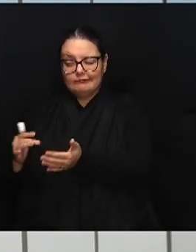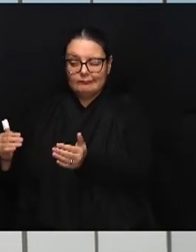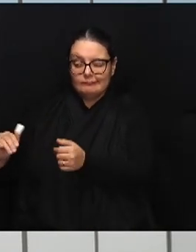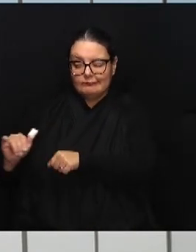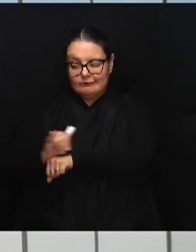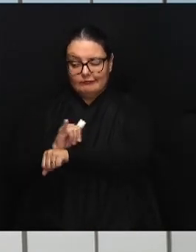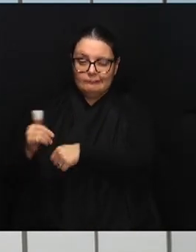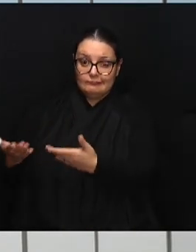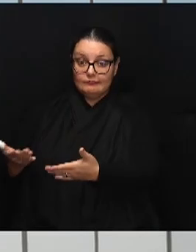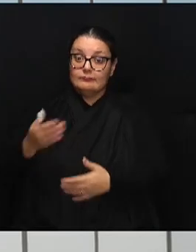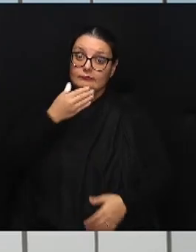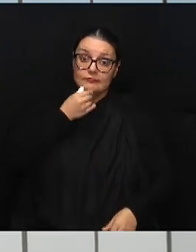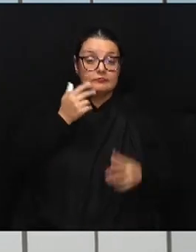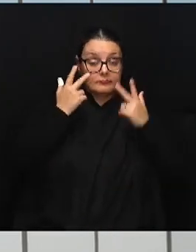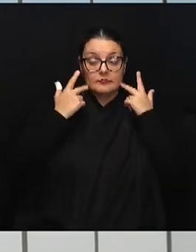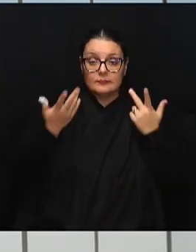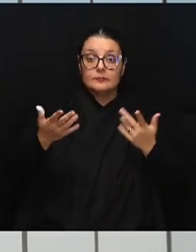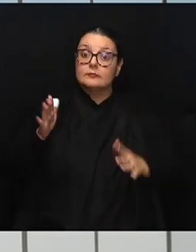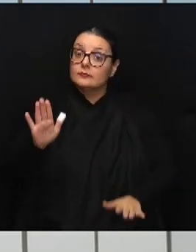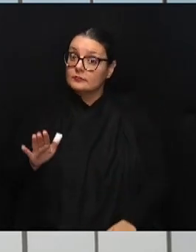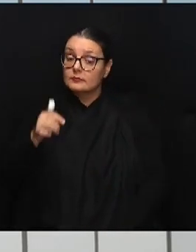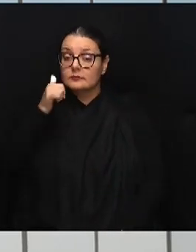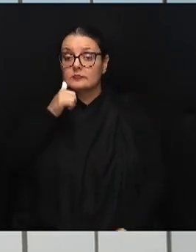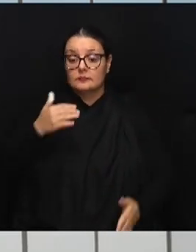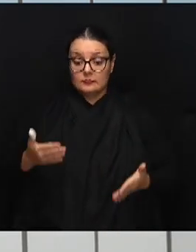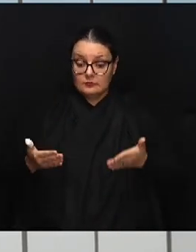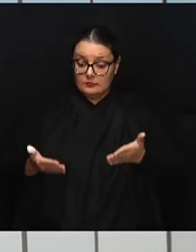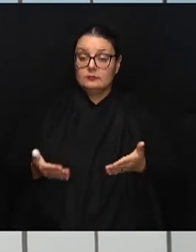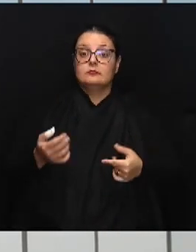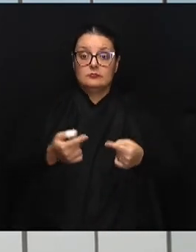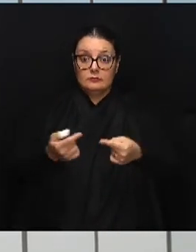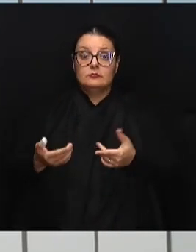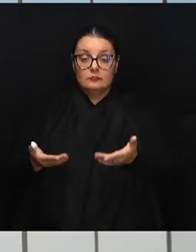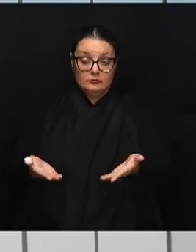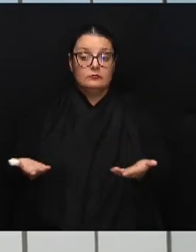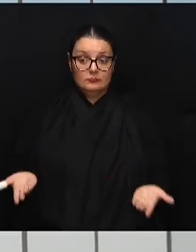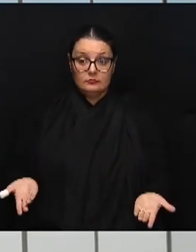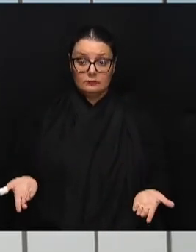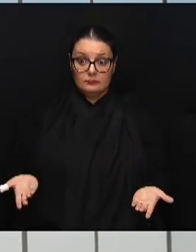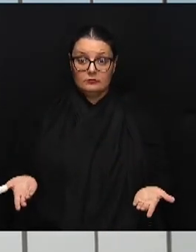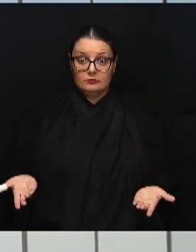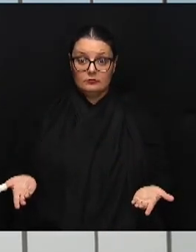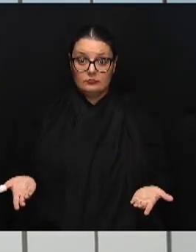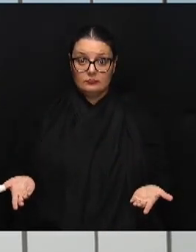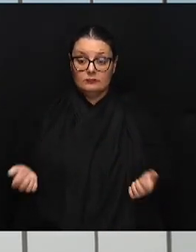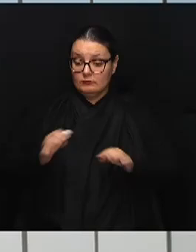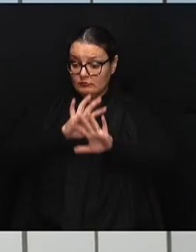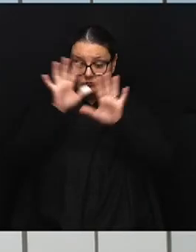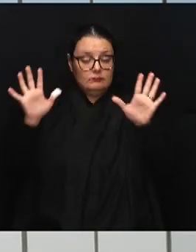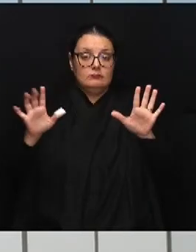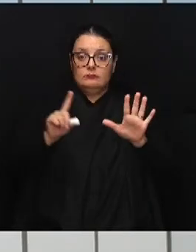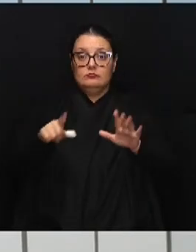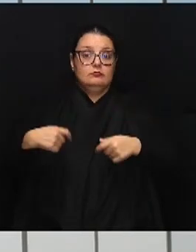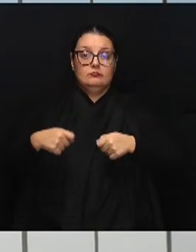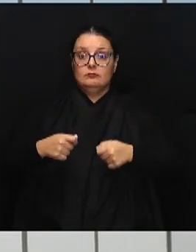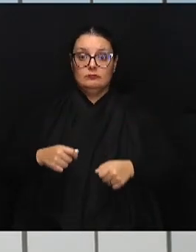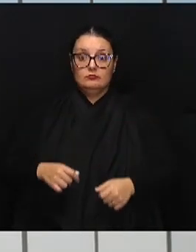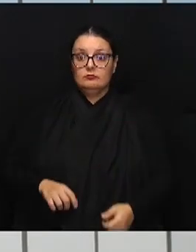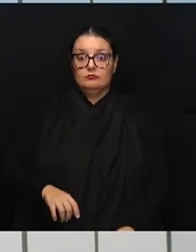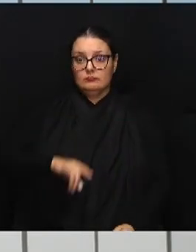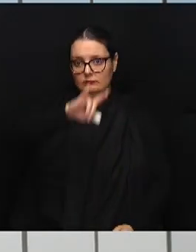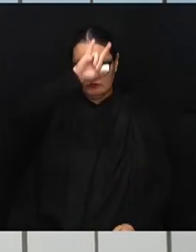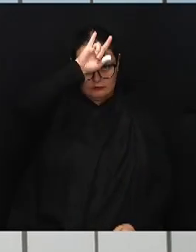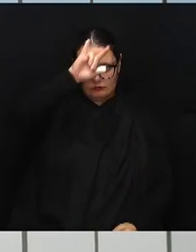geralmente tudo bem. Mas agora as mulheres querem trazer isso à tona e discutir isso na mesa, né, sem precisar trair ou